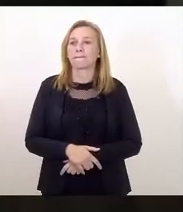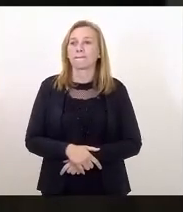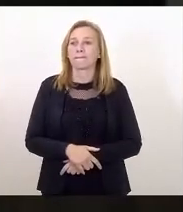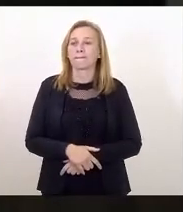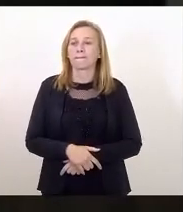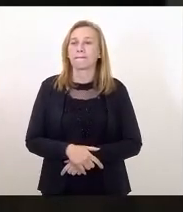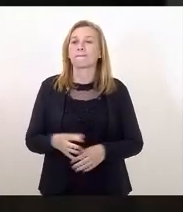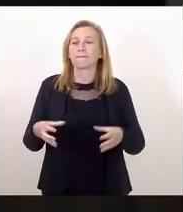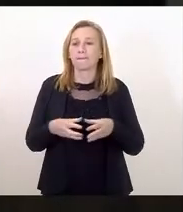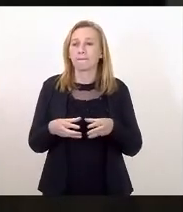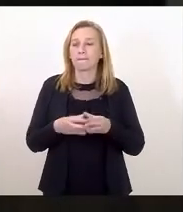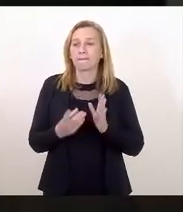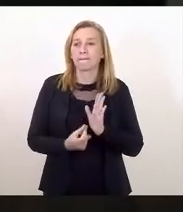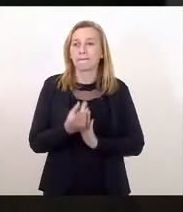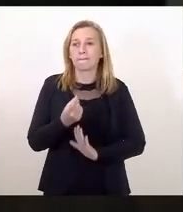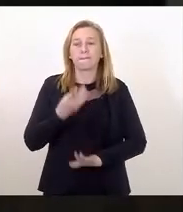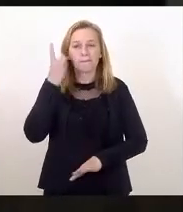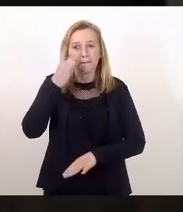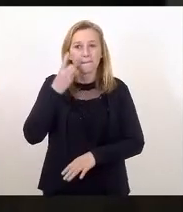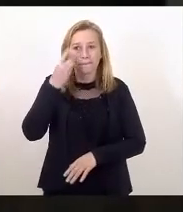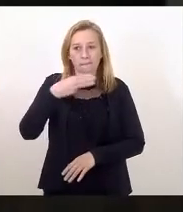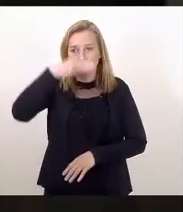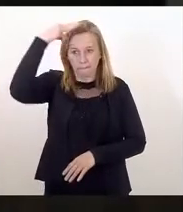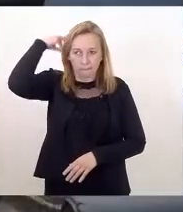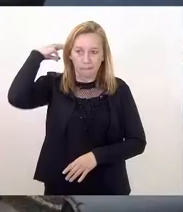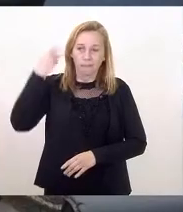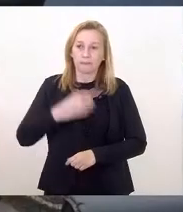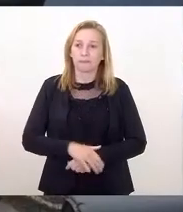Pela Comissão de Orçamento, deputado Márcio Pacheco.